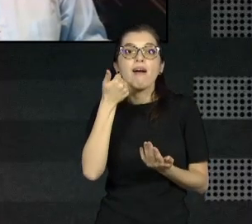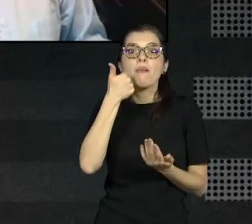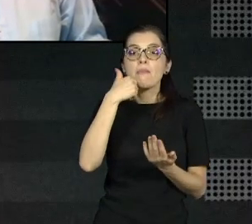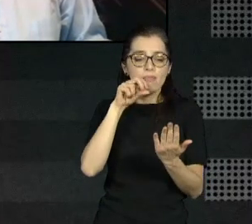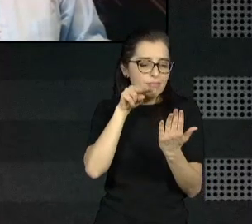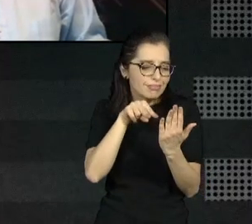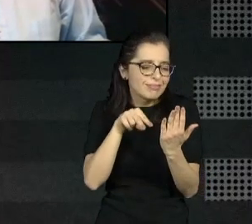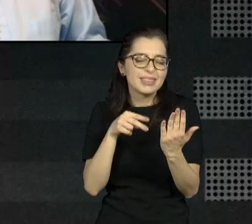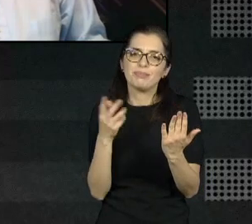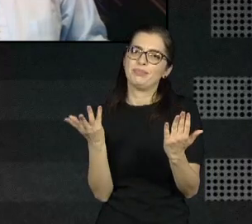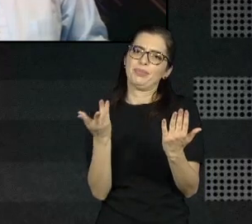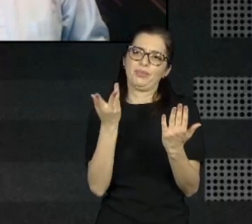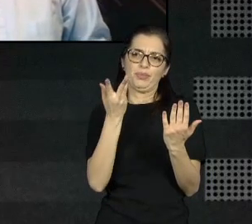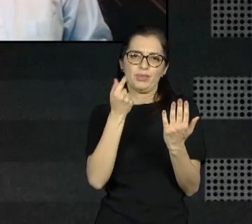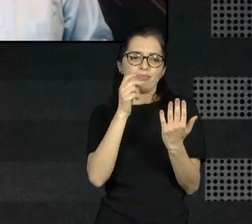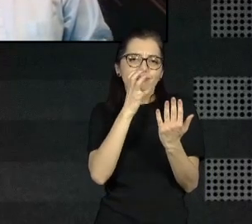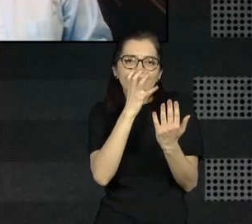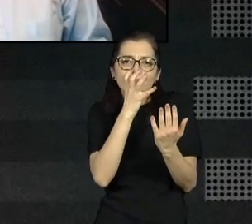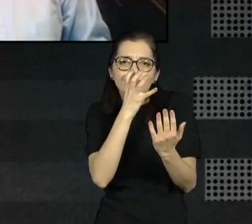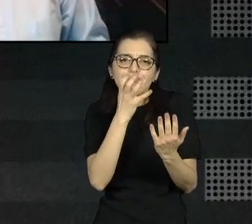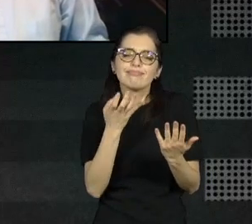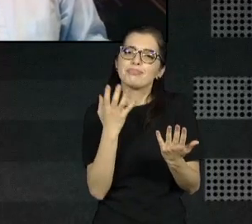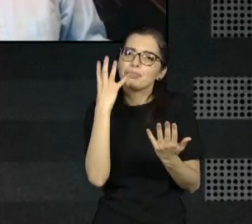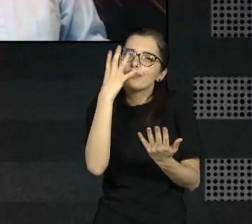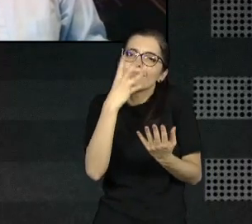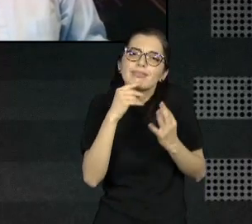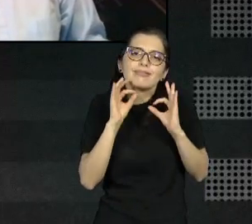Vejam quanta coisa bonita ele está